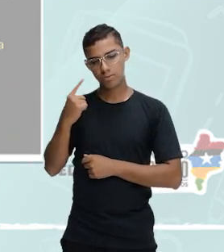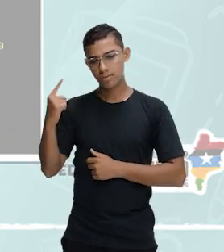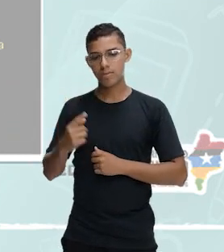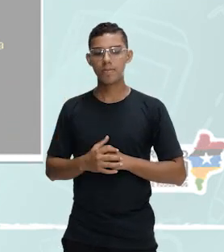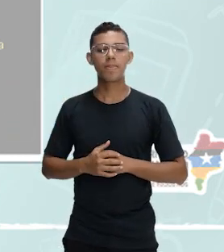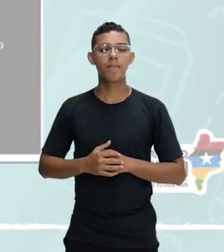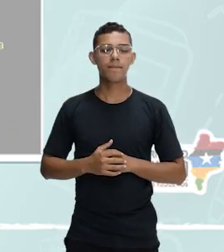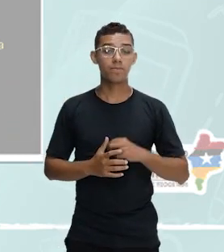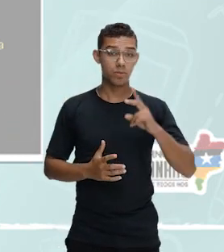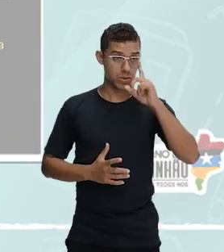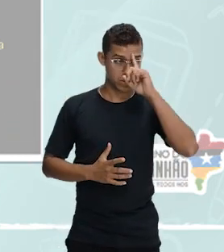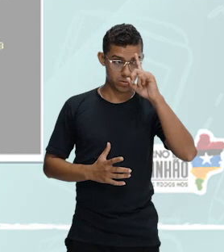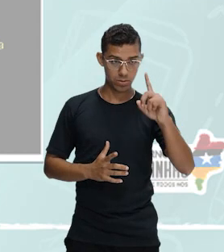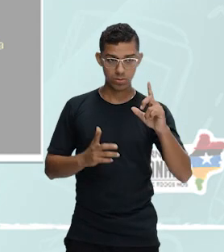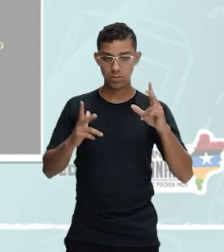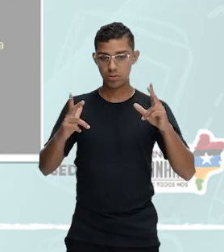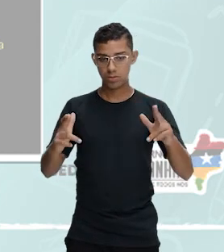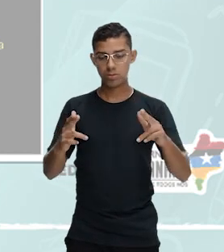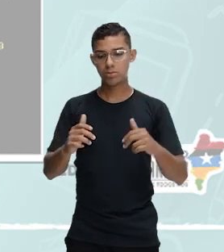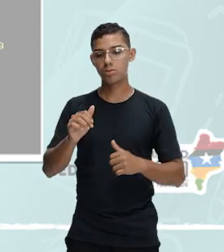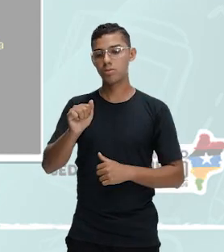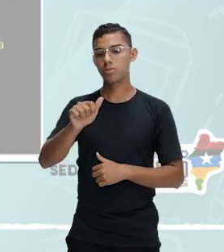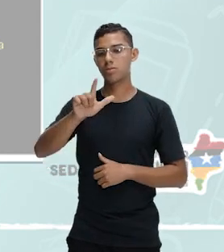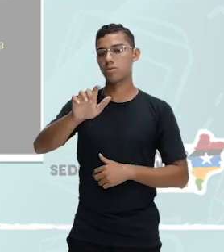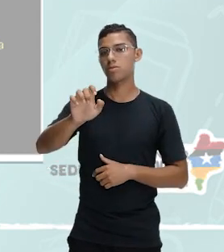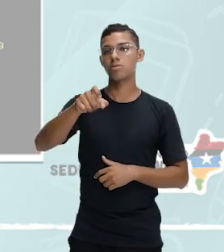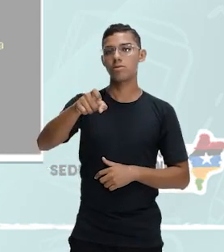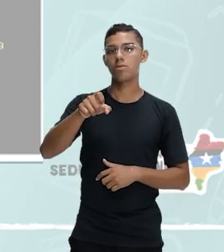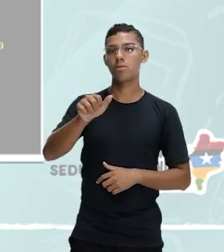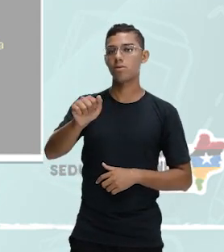Alexandria, certo, que estava aí